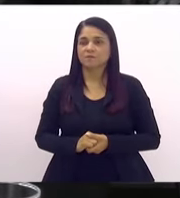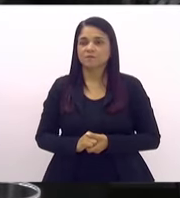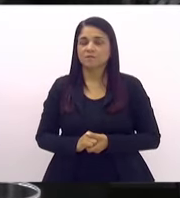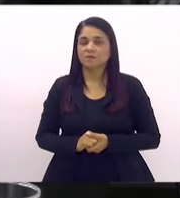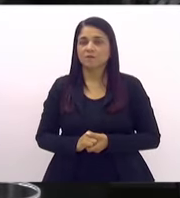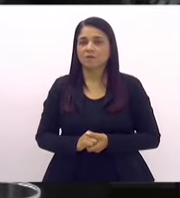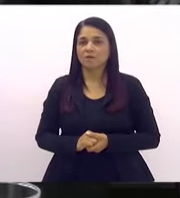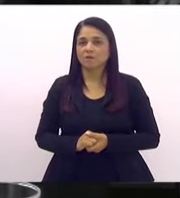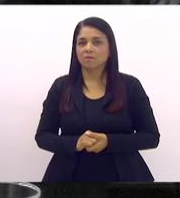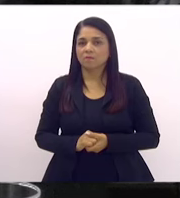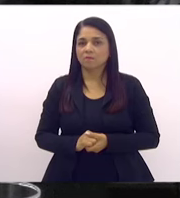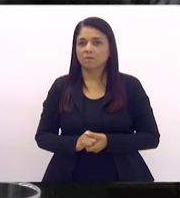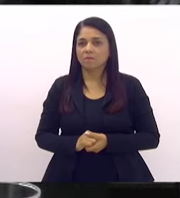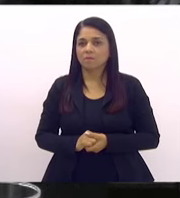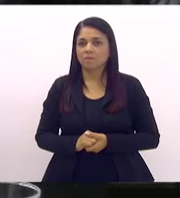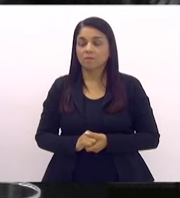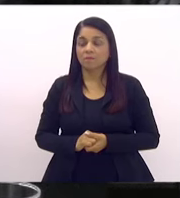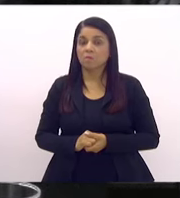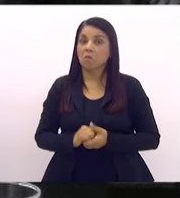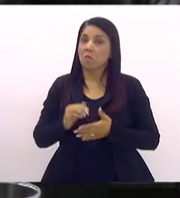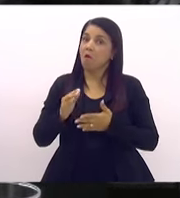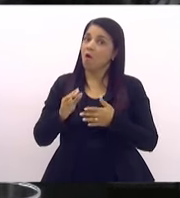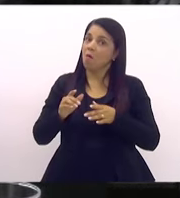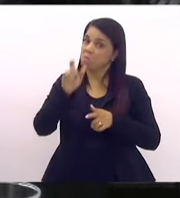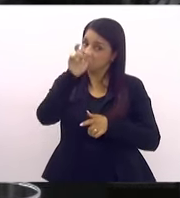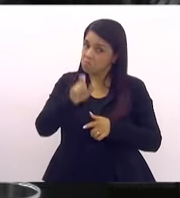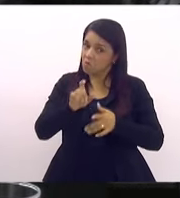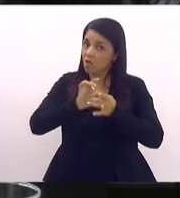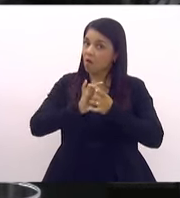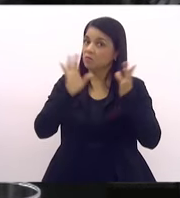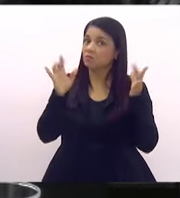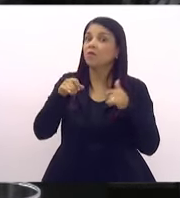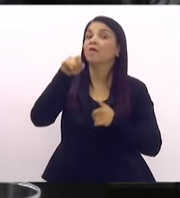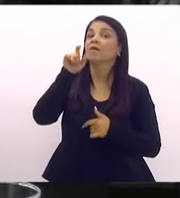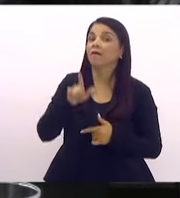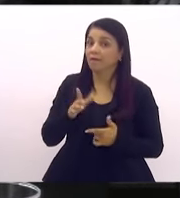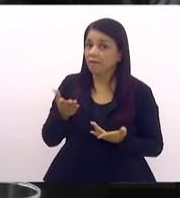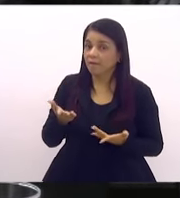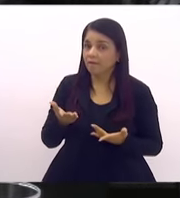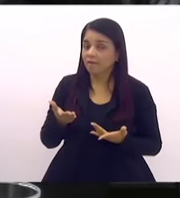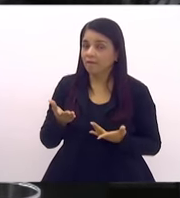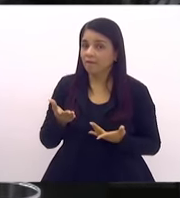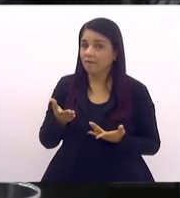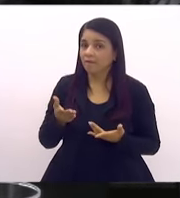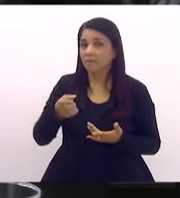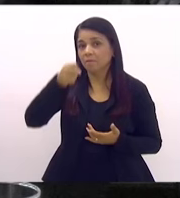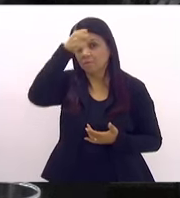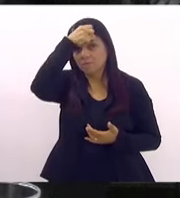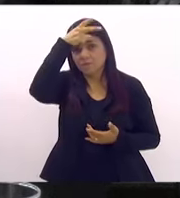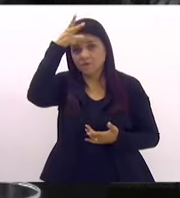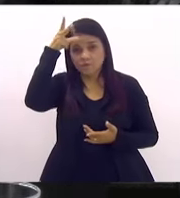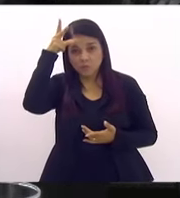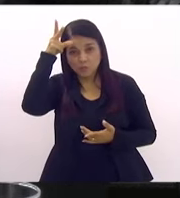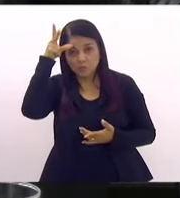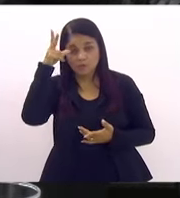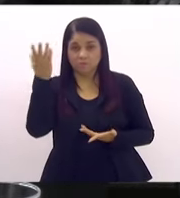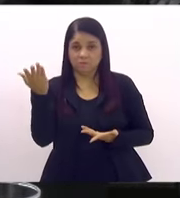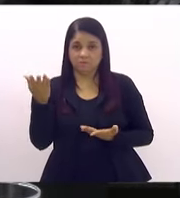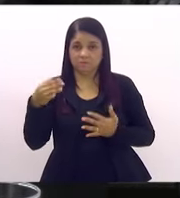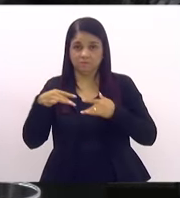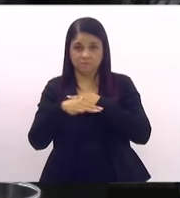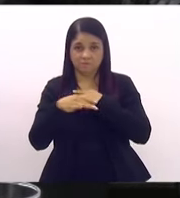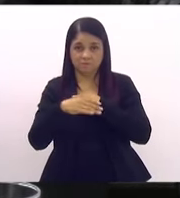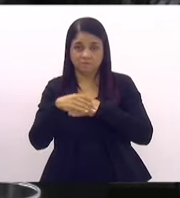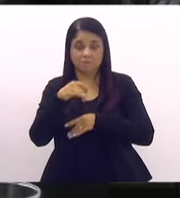alguém autorizou, né? E só pode ter sido a prefeitura da cidade do Rio de Janeiro em